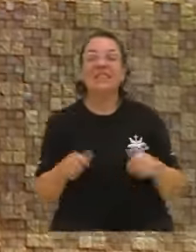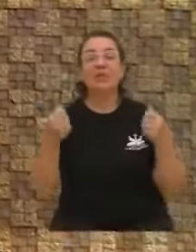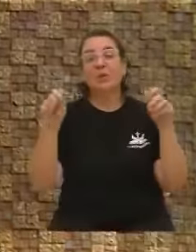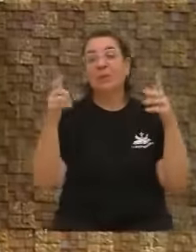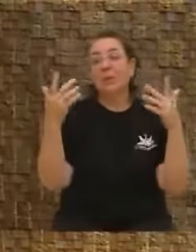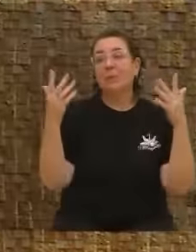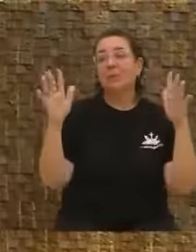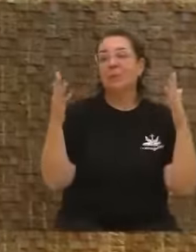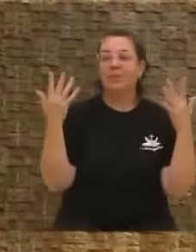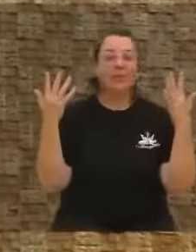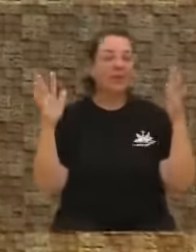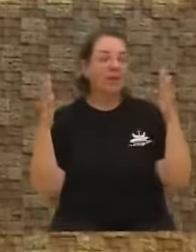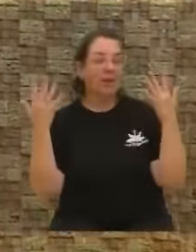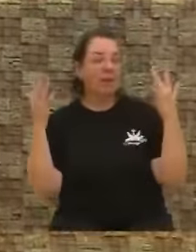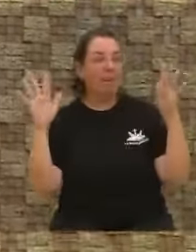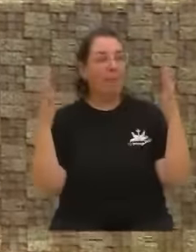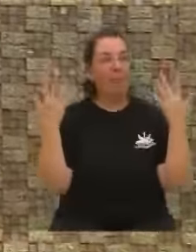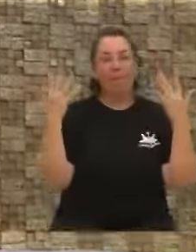Aleluia,